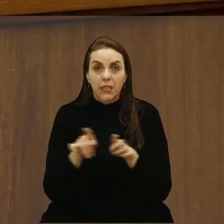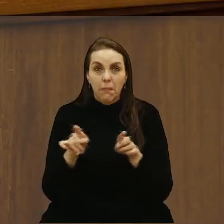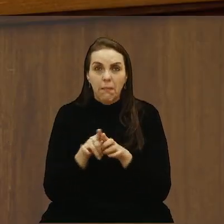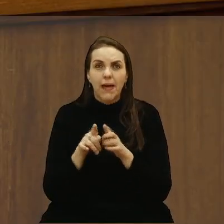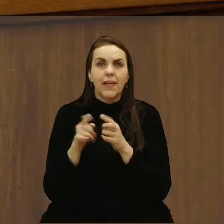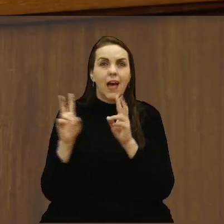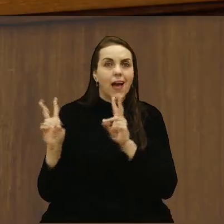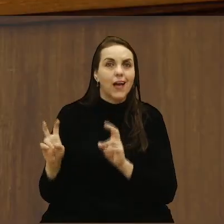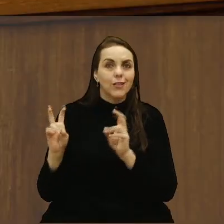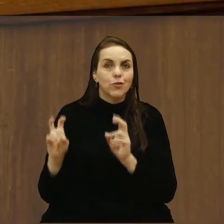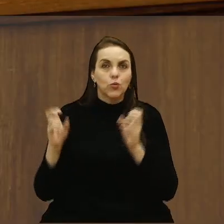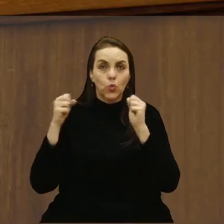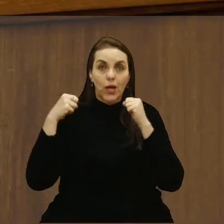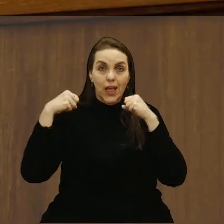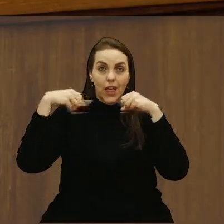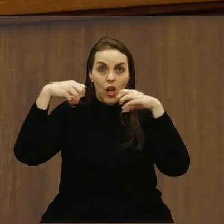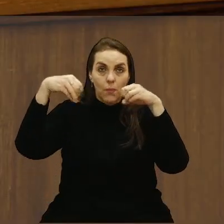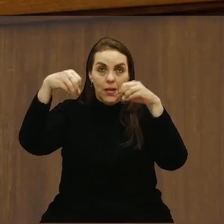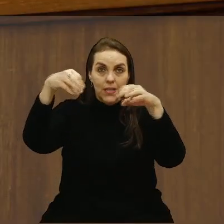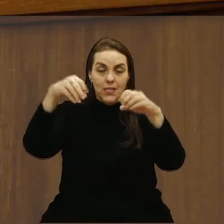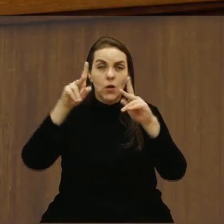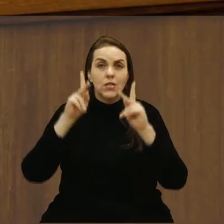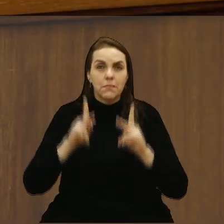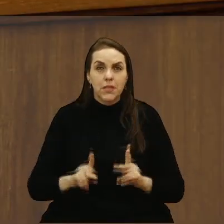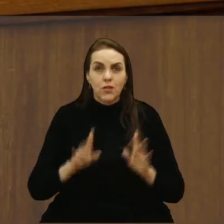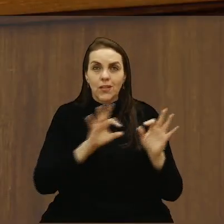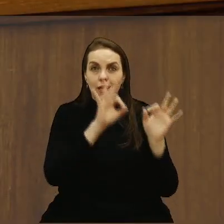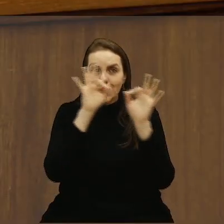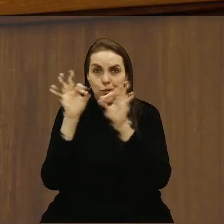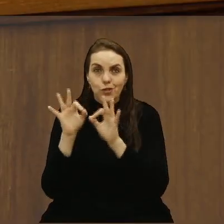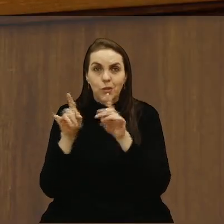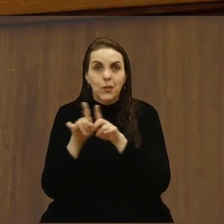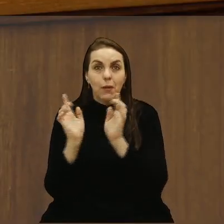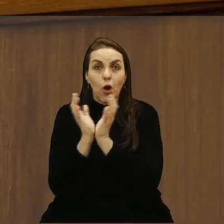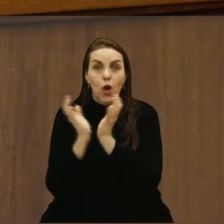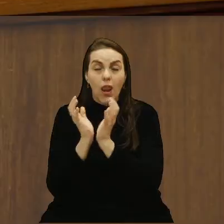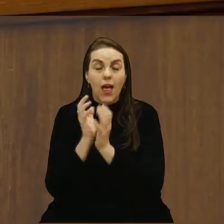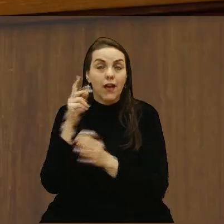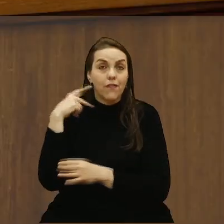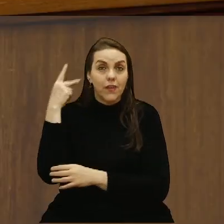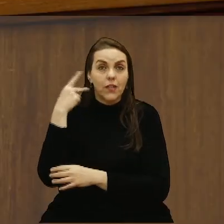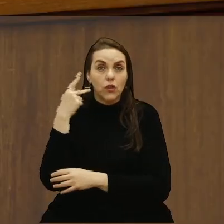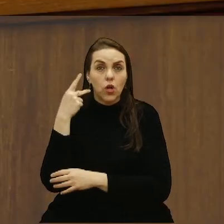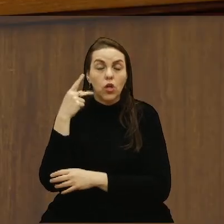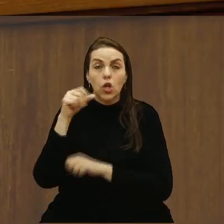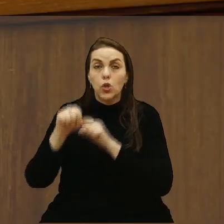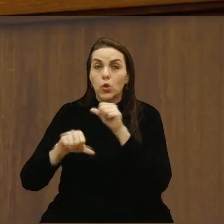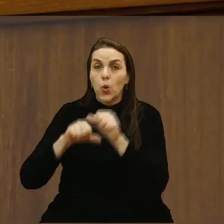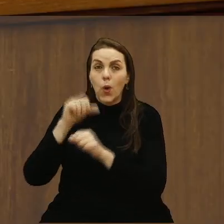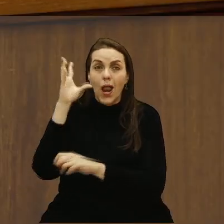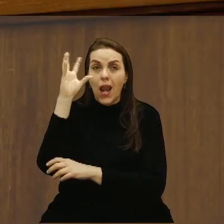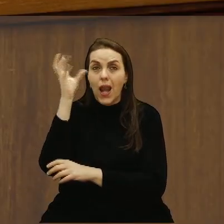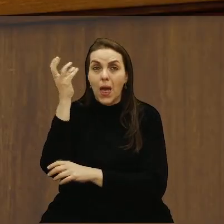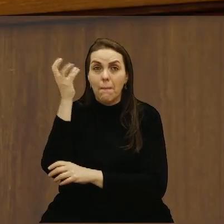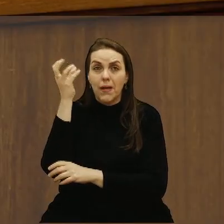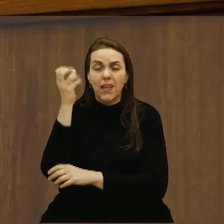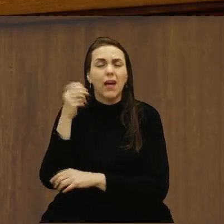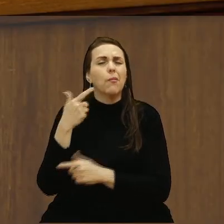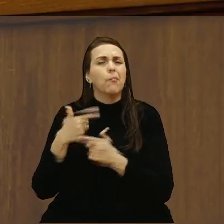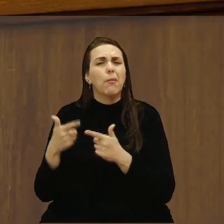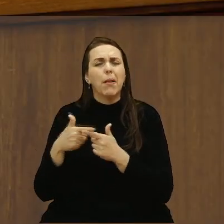casa e aqui aos nossos colegas vereadores, a questão da iluminação pública, a troca de lâmpadas, que foi um problema enorme na gestão